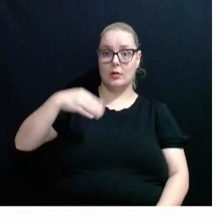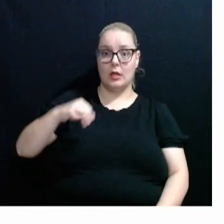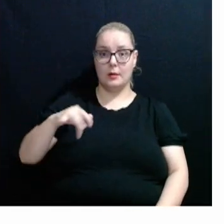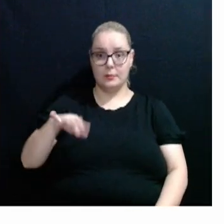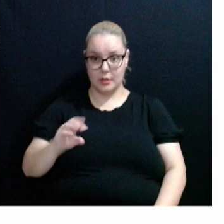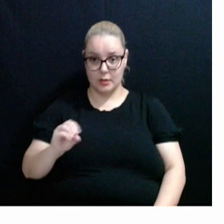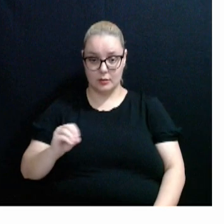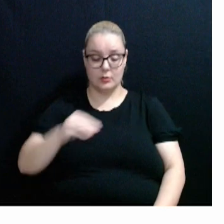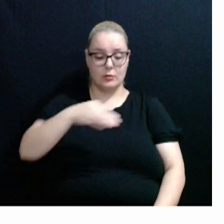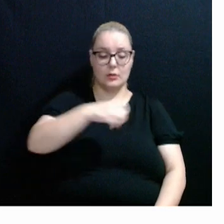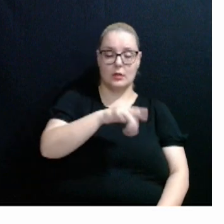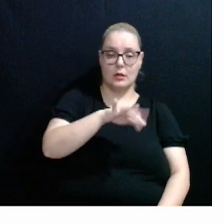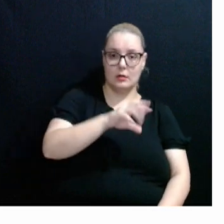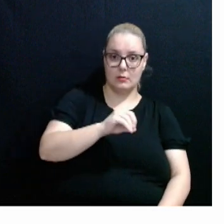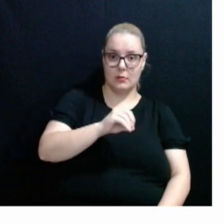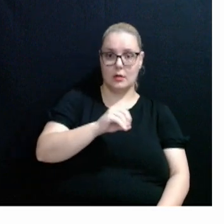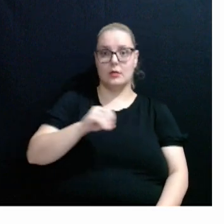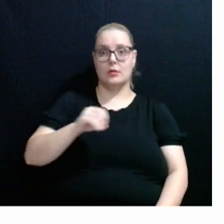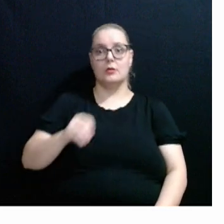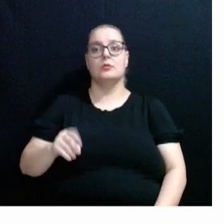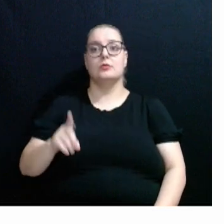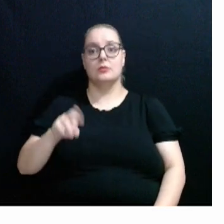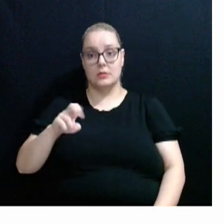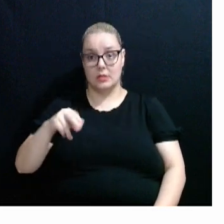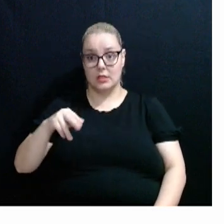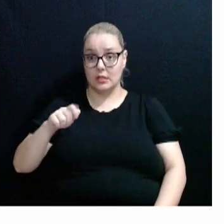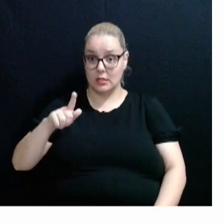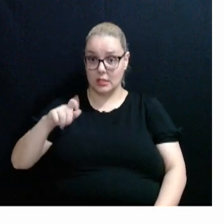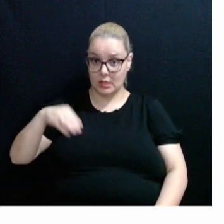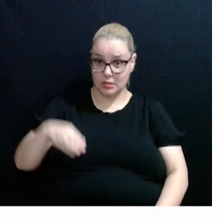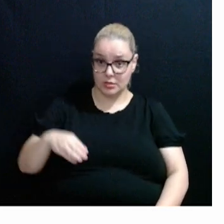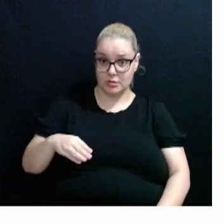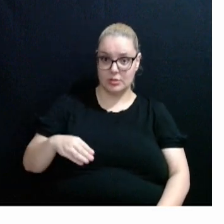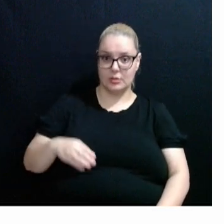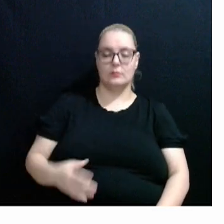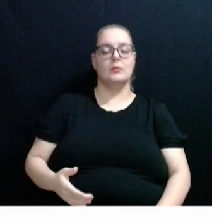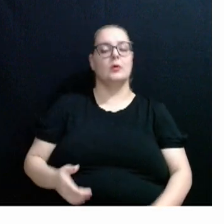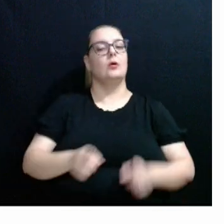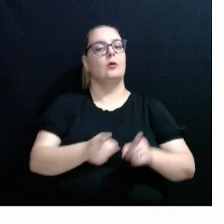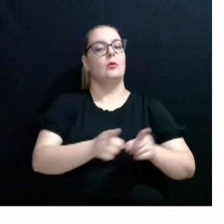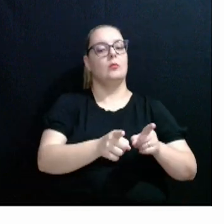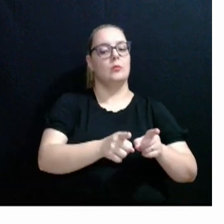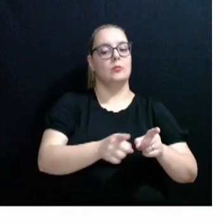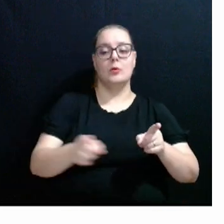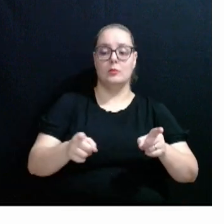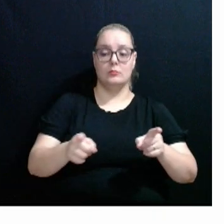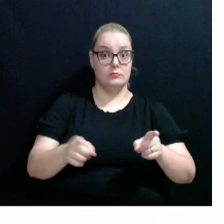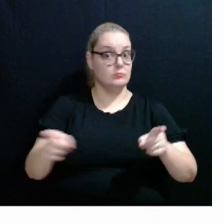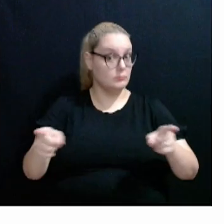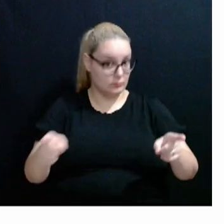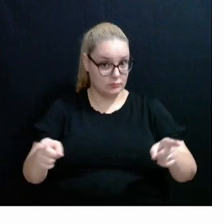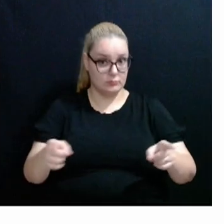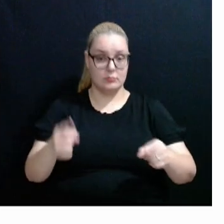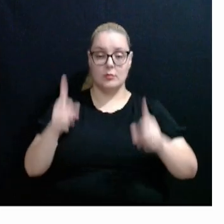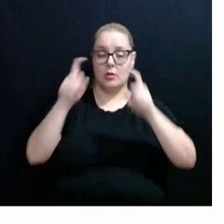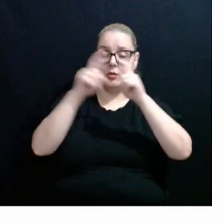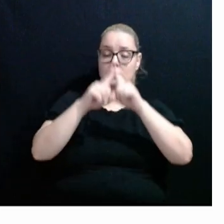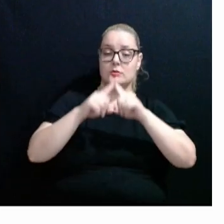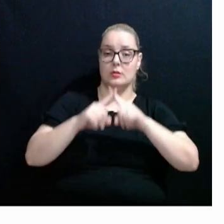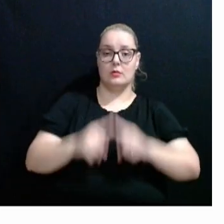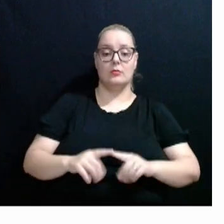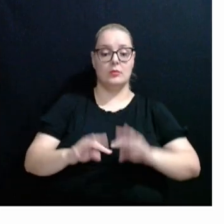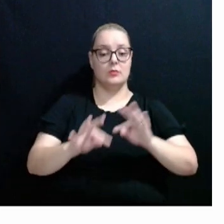nas cidades, a realidade e o planejamento de longo prazo, que discute desafios técnicos, legislação